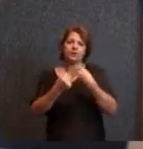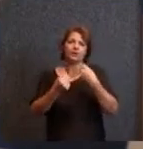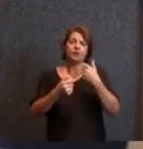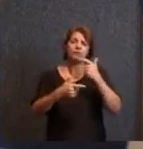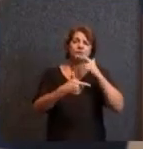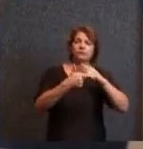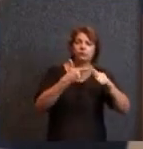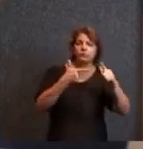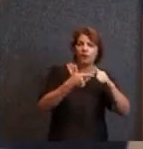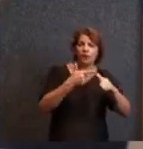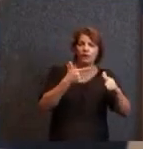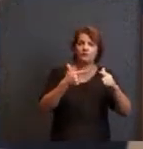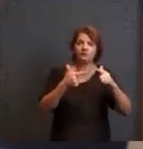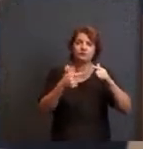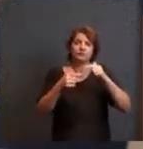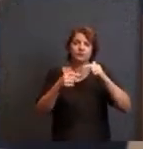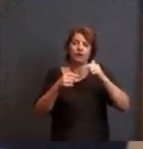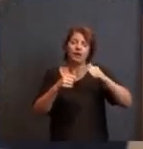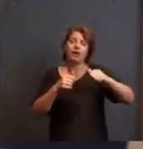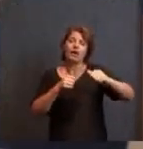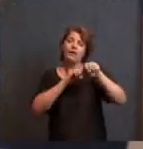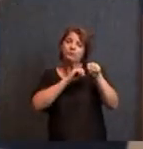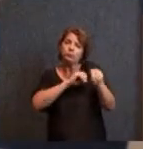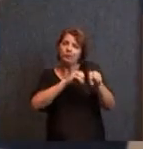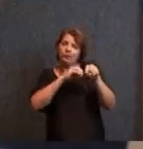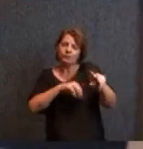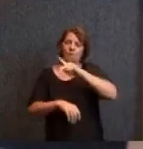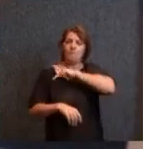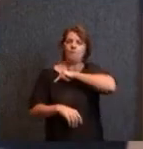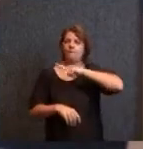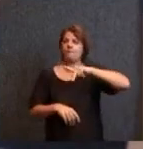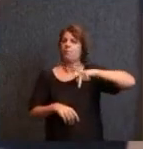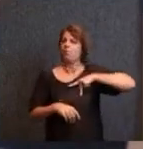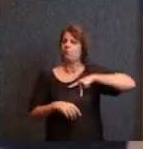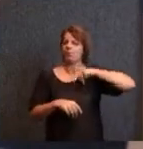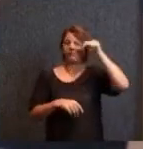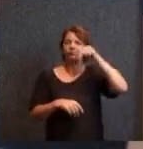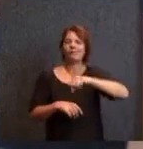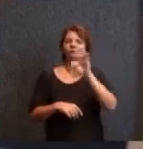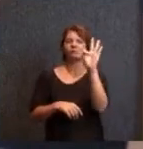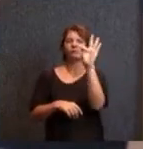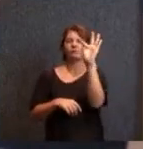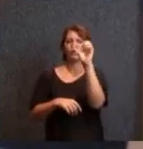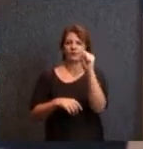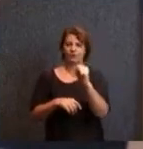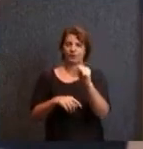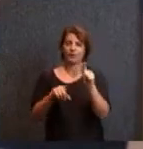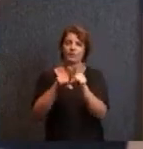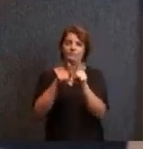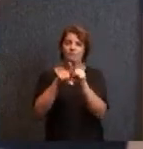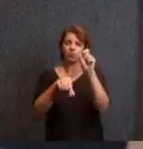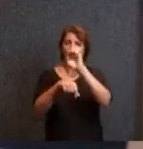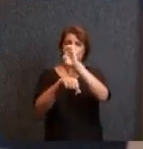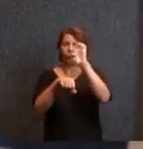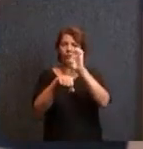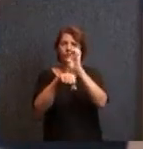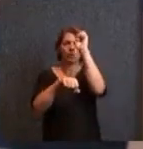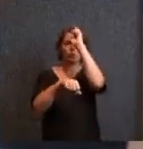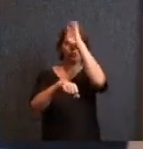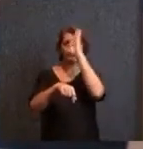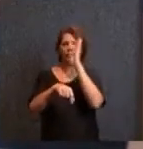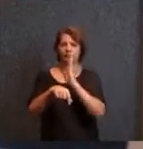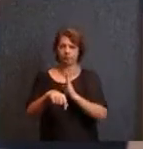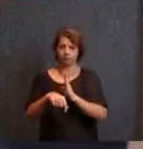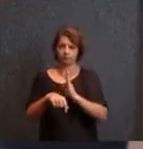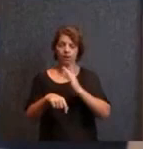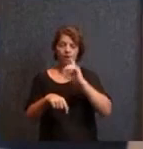dificuldades na educação pública da nossa cidade, do nosso estado e do nosso Brasil. Como professor,